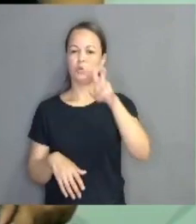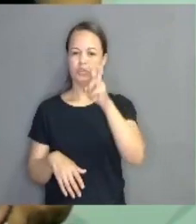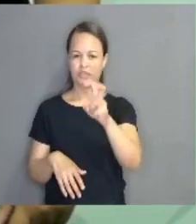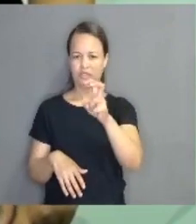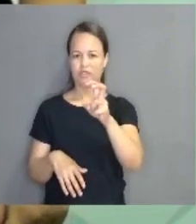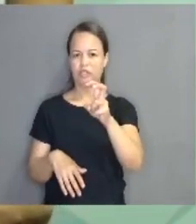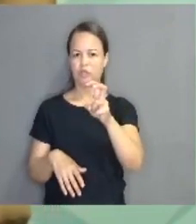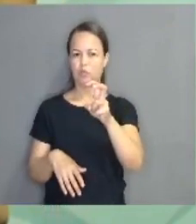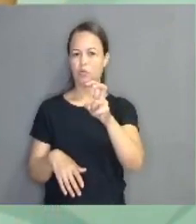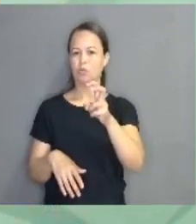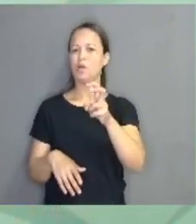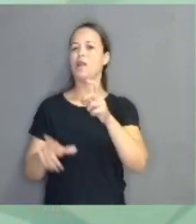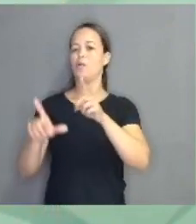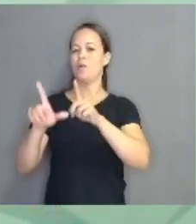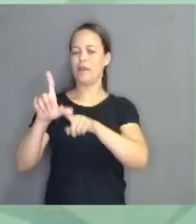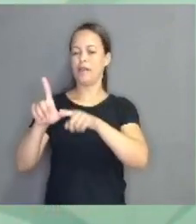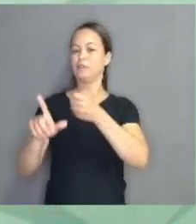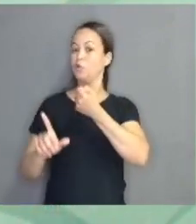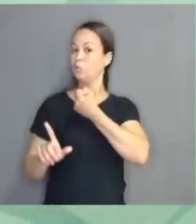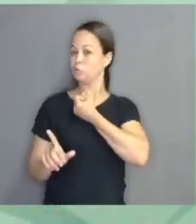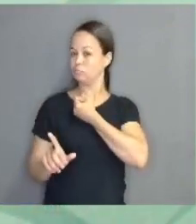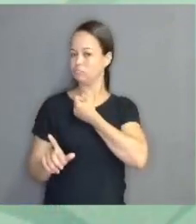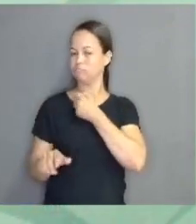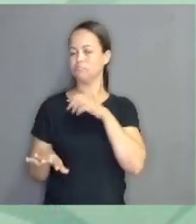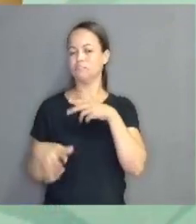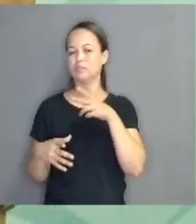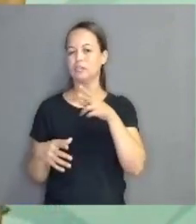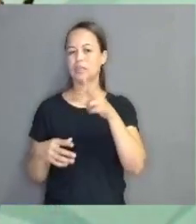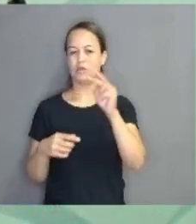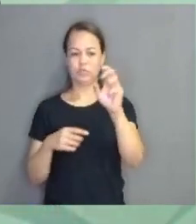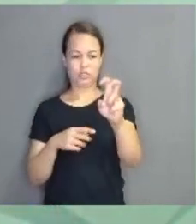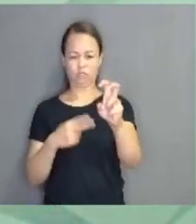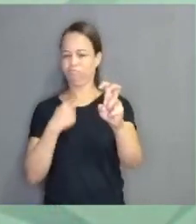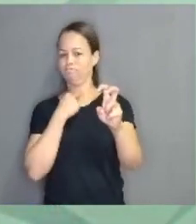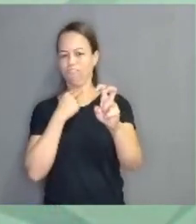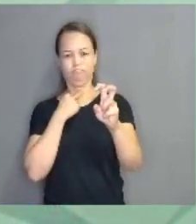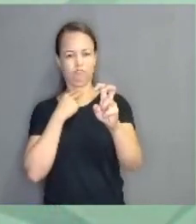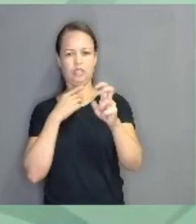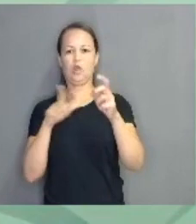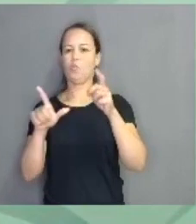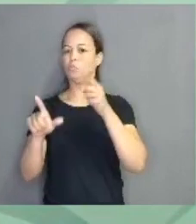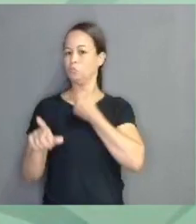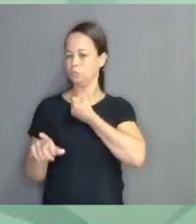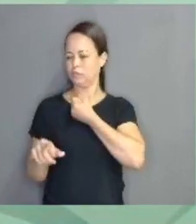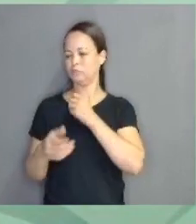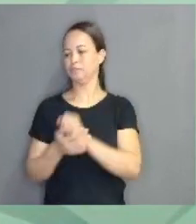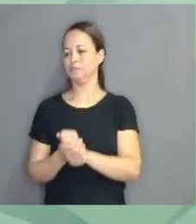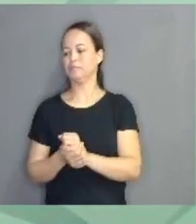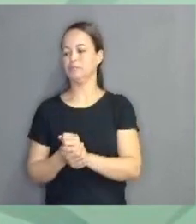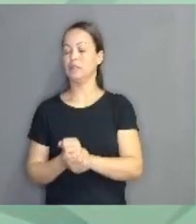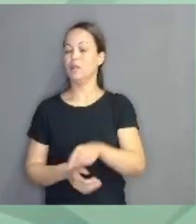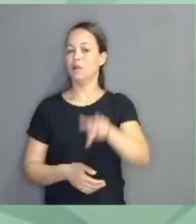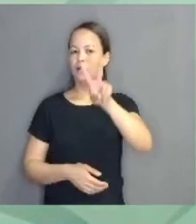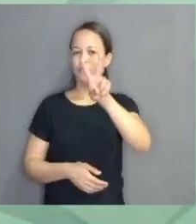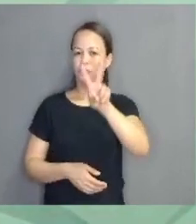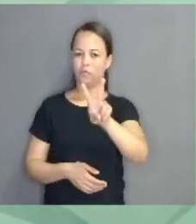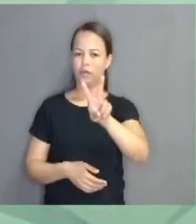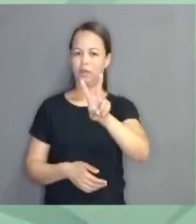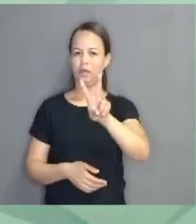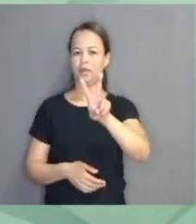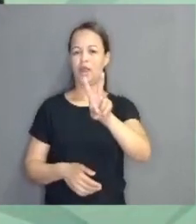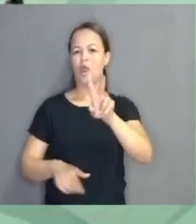número? Um número, eu também não posso usá-lo. O V é uma letra ou um